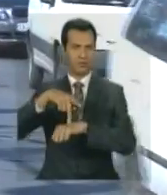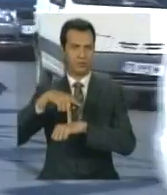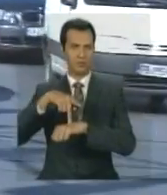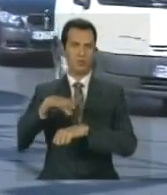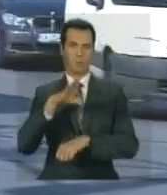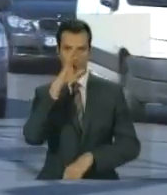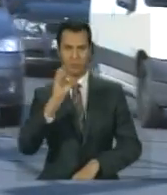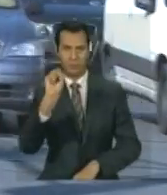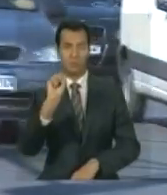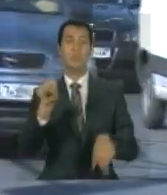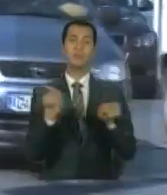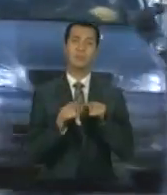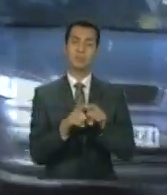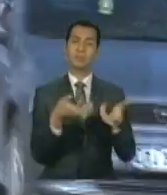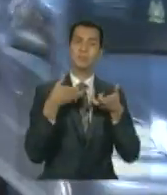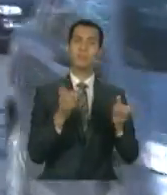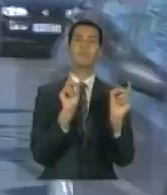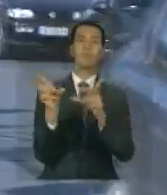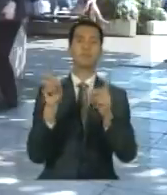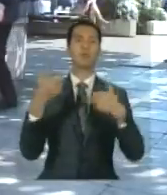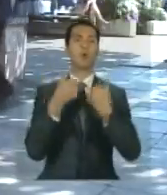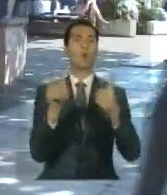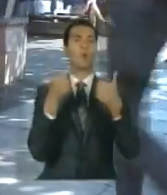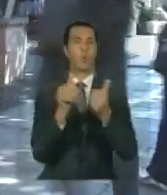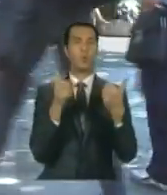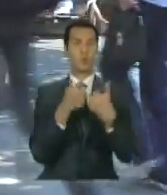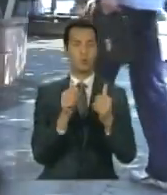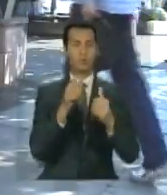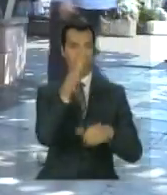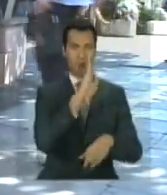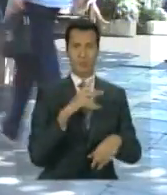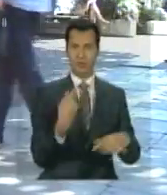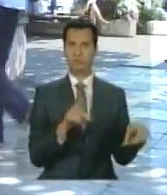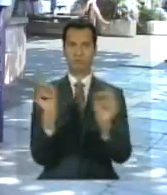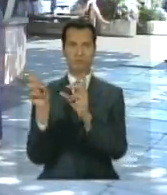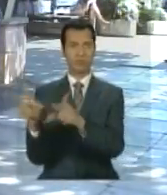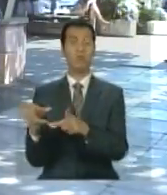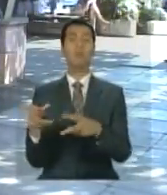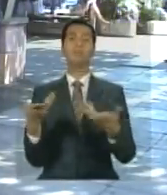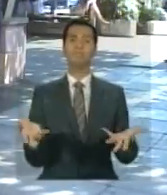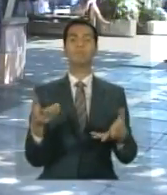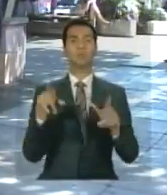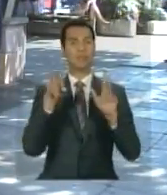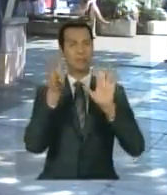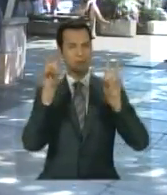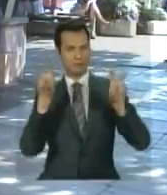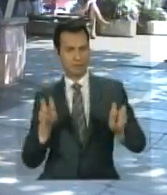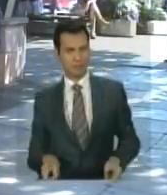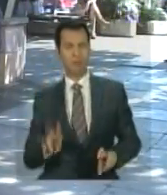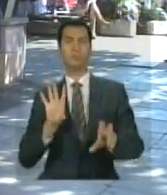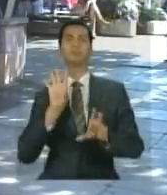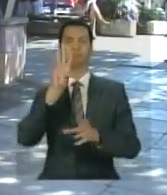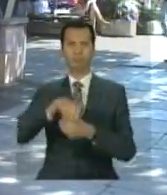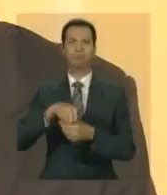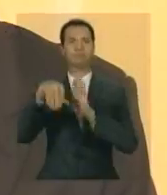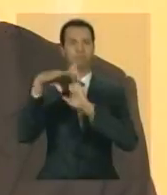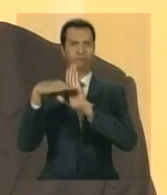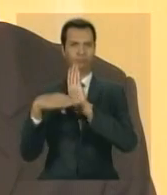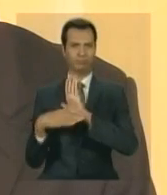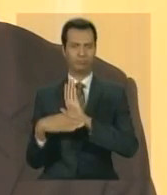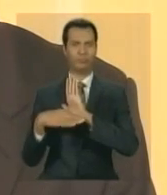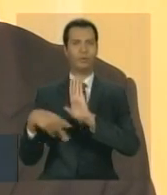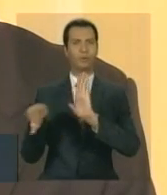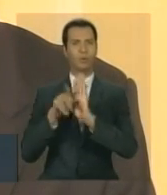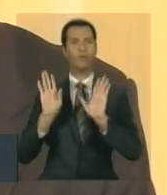ônibus brasileiros para o país da Europa Oriental. Os assuntos estão na pauta da conferência empresarial entre os dois países nesta quarta. Nós